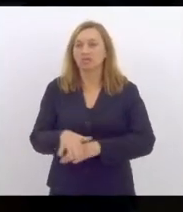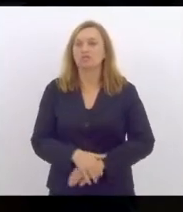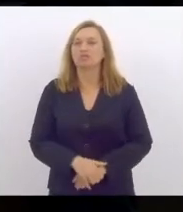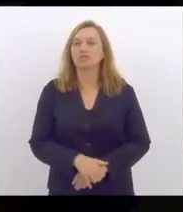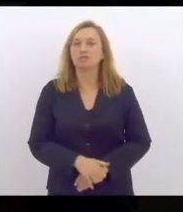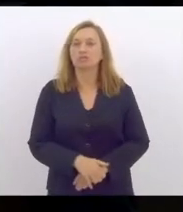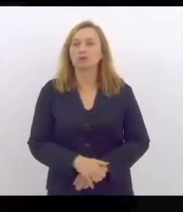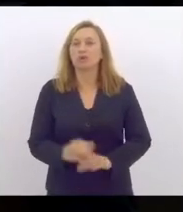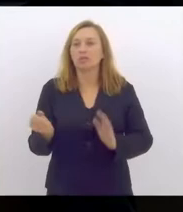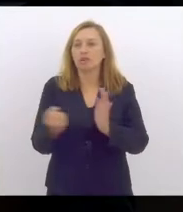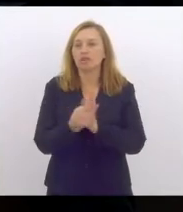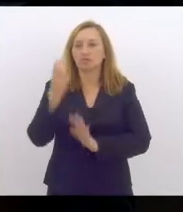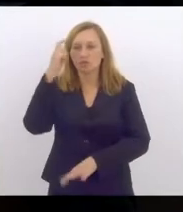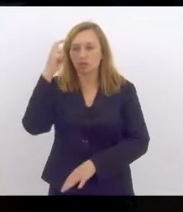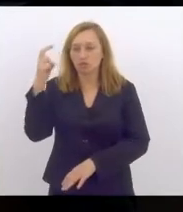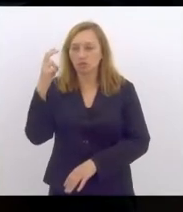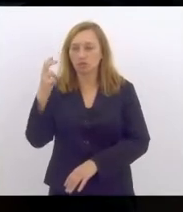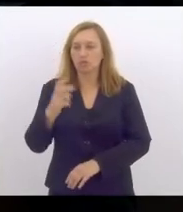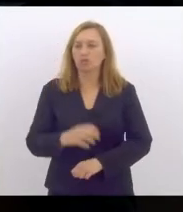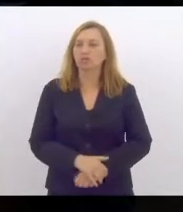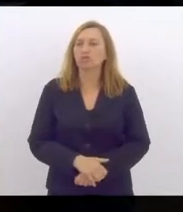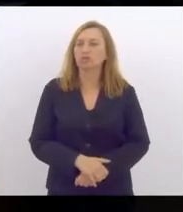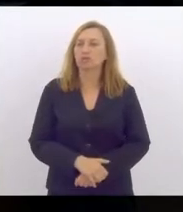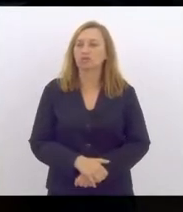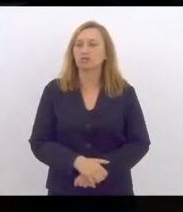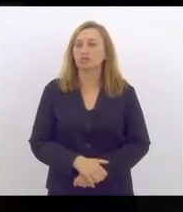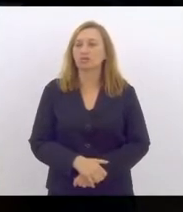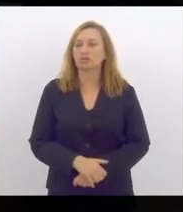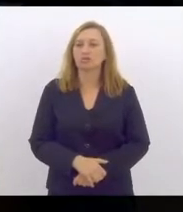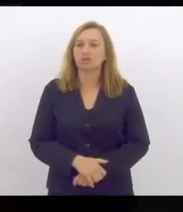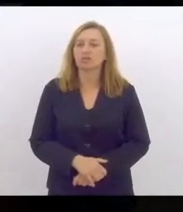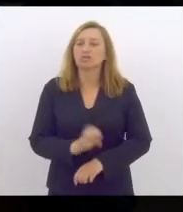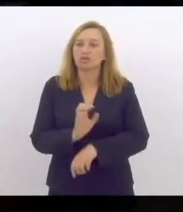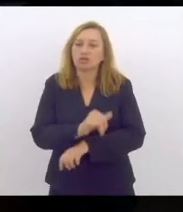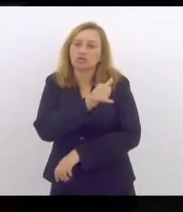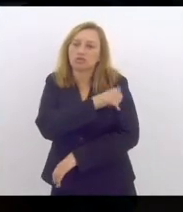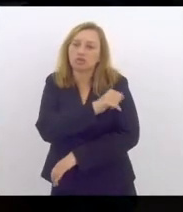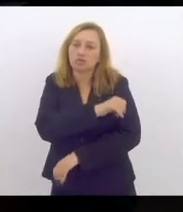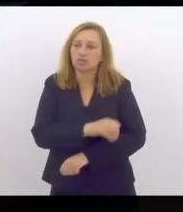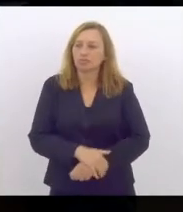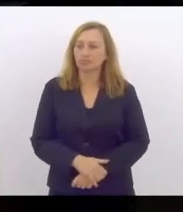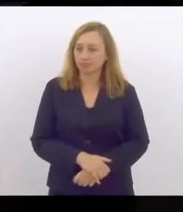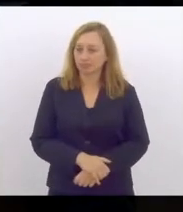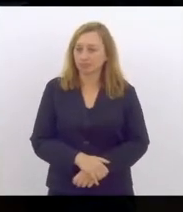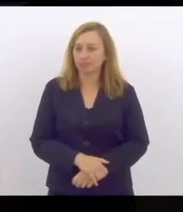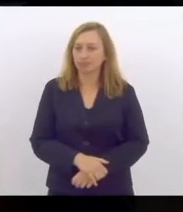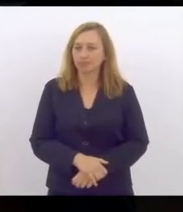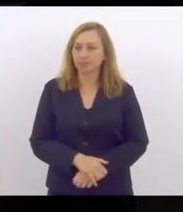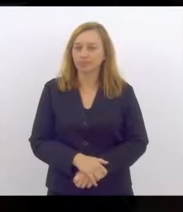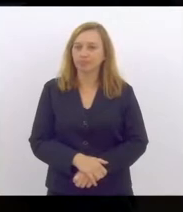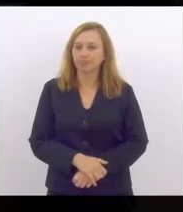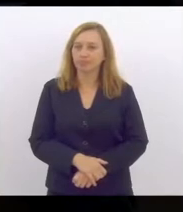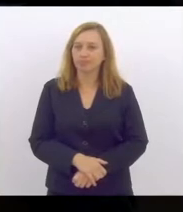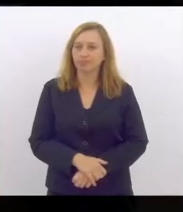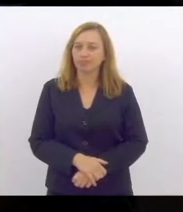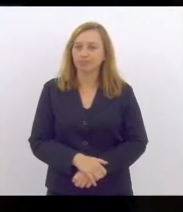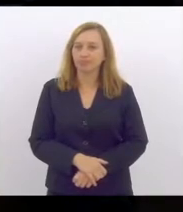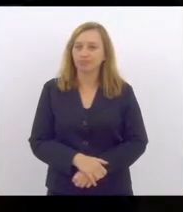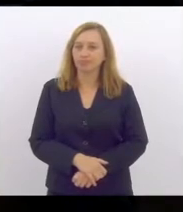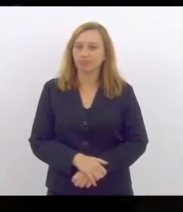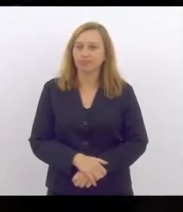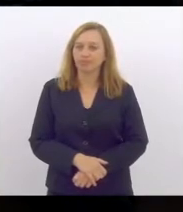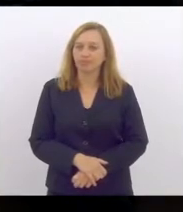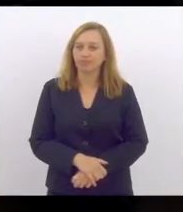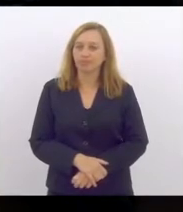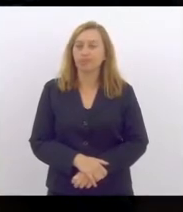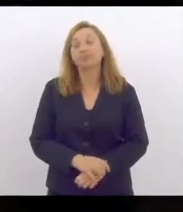como patrimônio cultural de natureza e material do estado do Rio de Janeiro. Eu depreendo